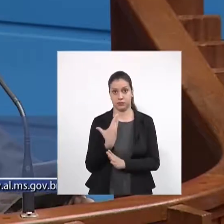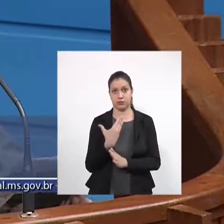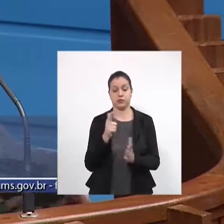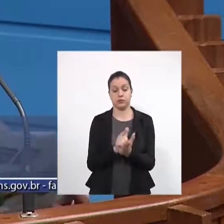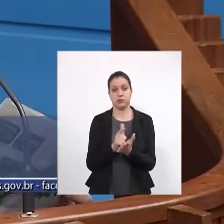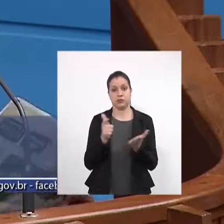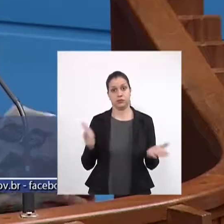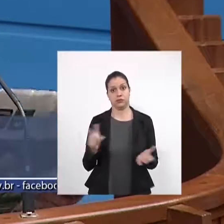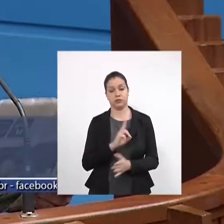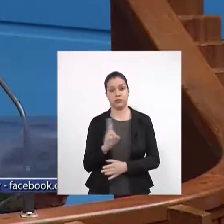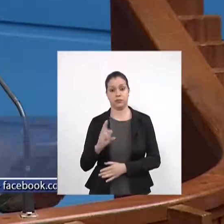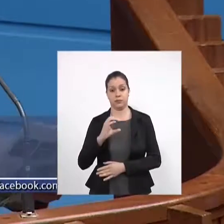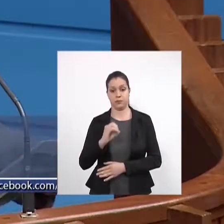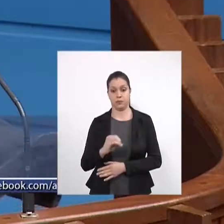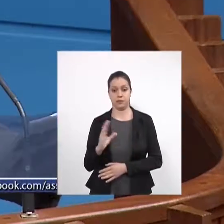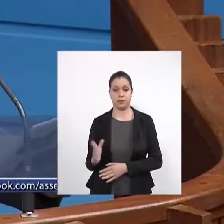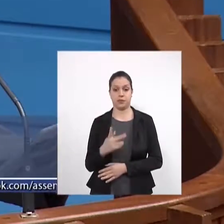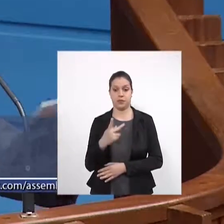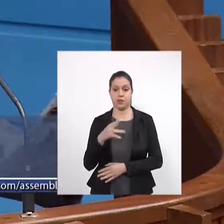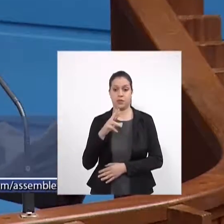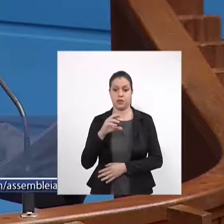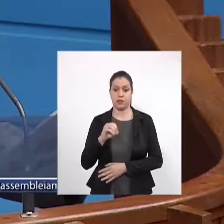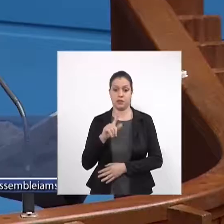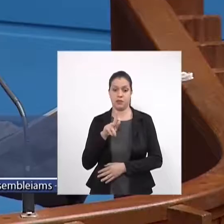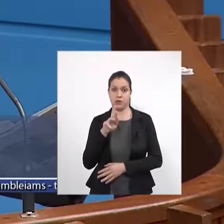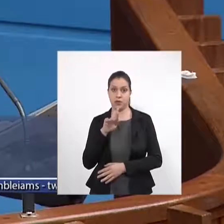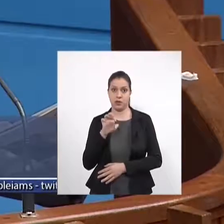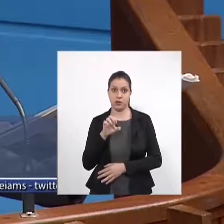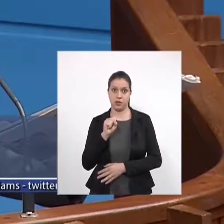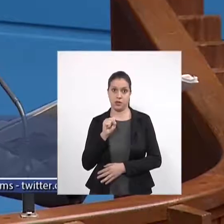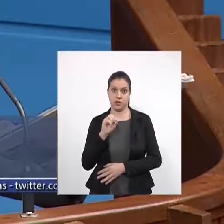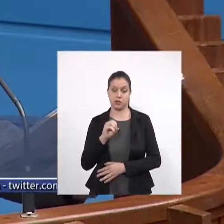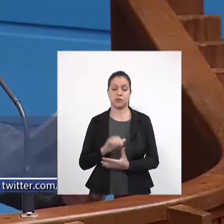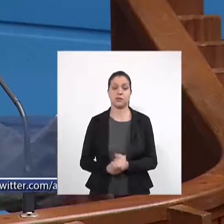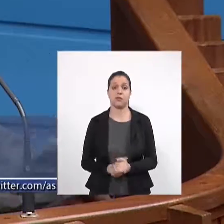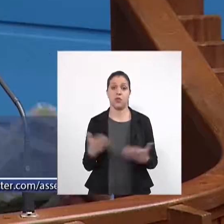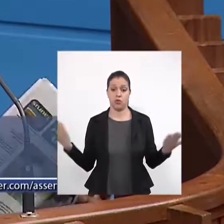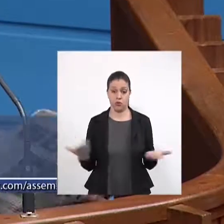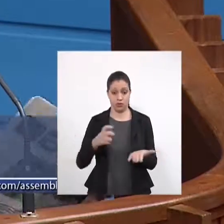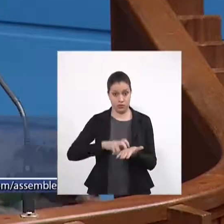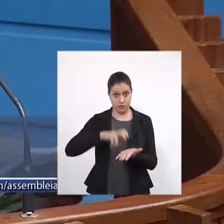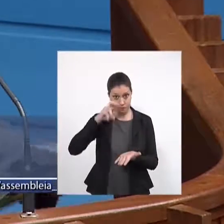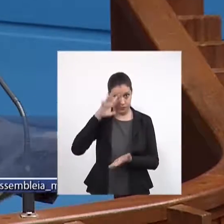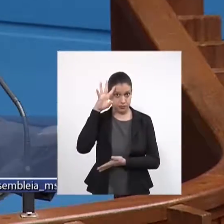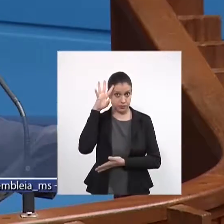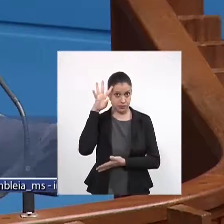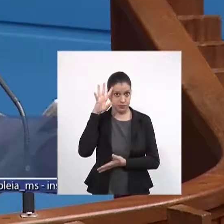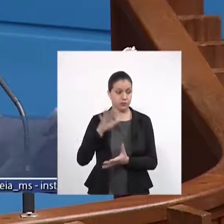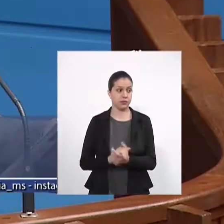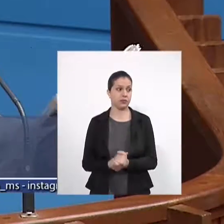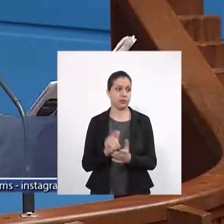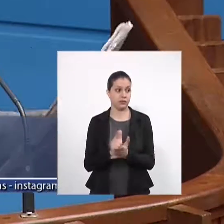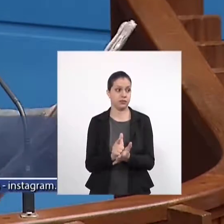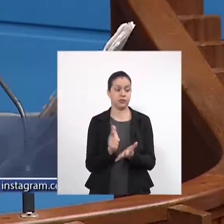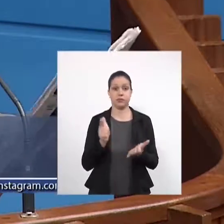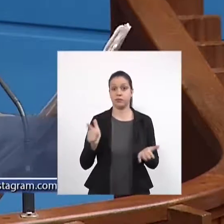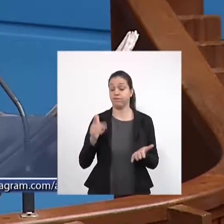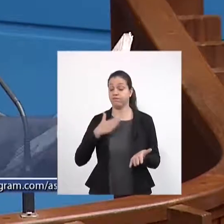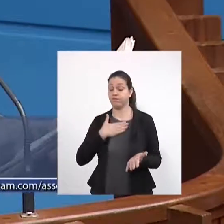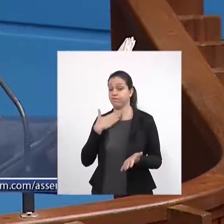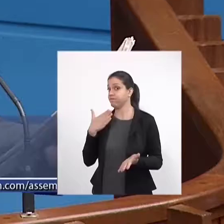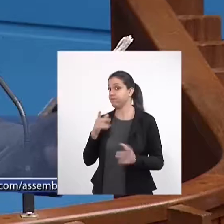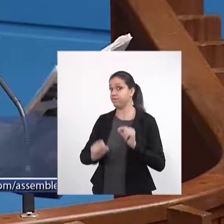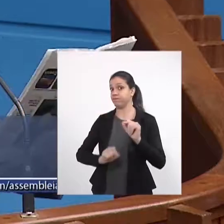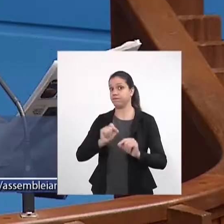Progresso. Na manhã desta quarta-feira, o jornal O Progresso nos